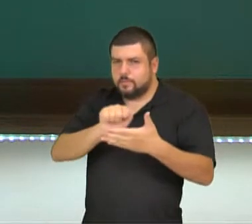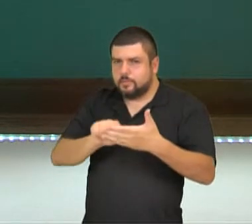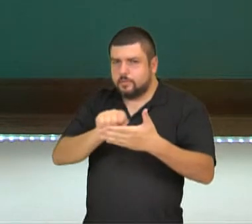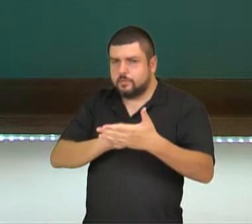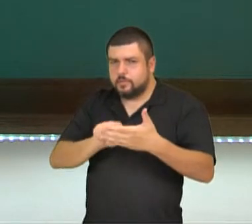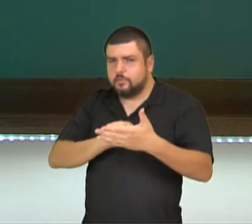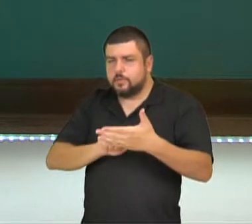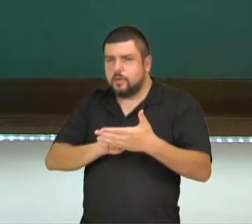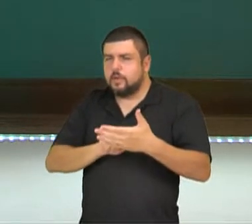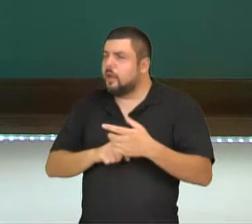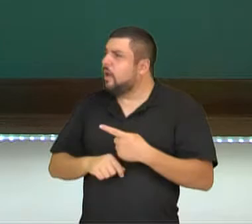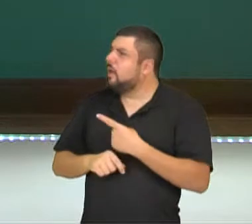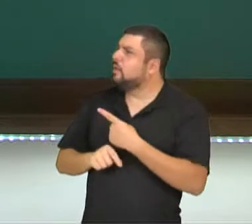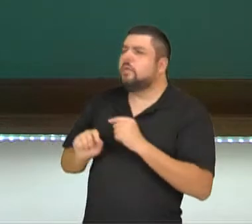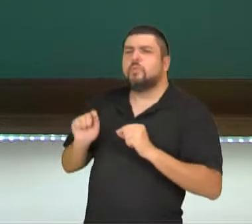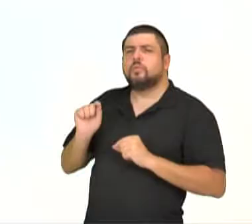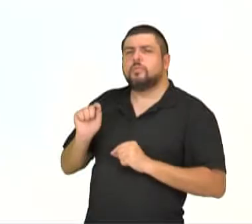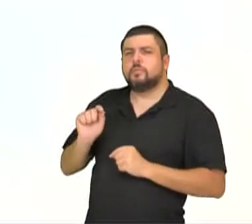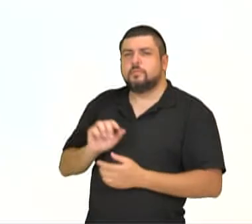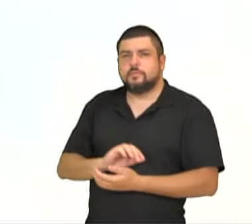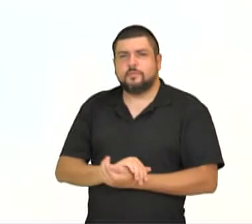caderno. Qual linguagem é essa?